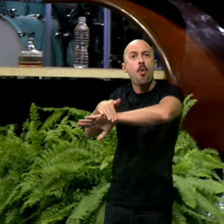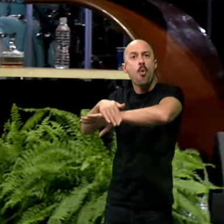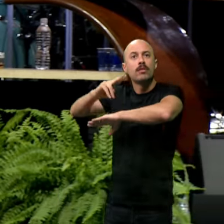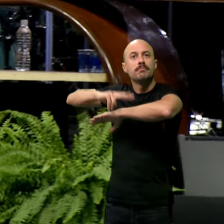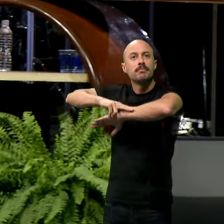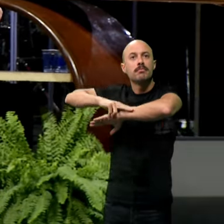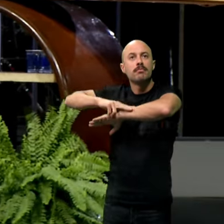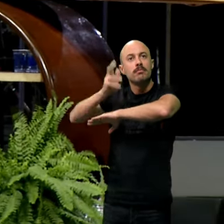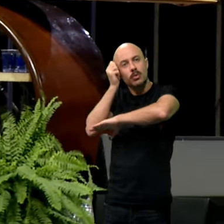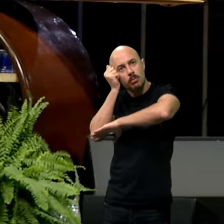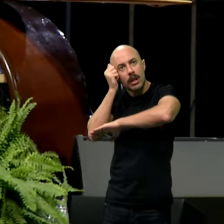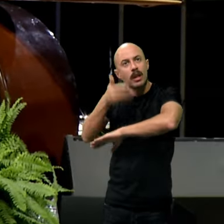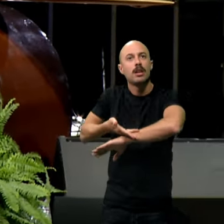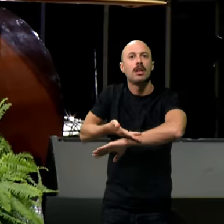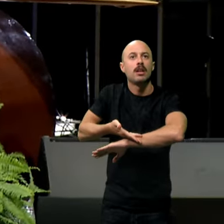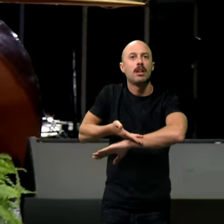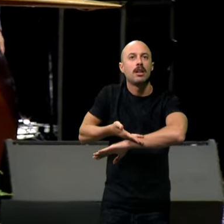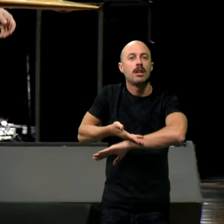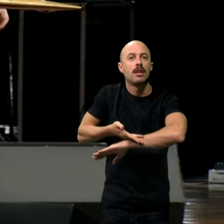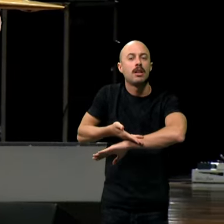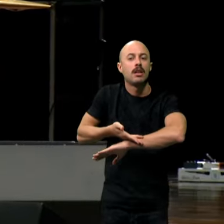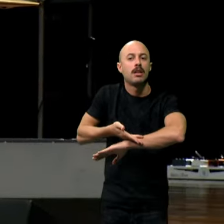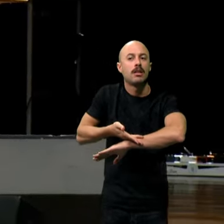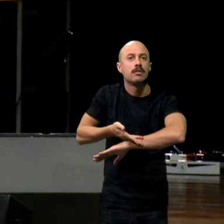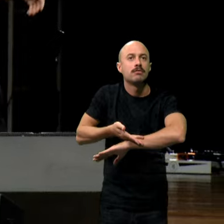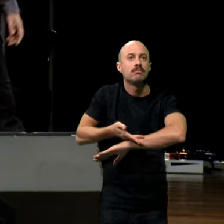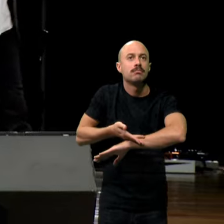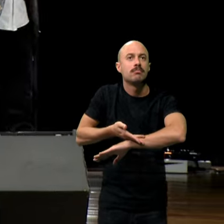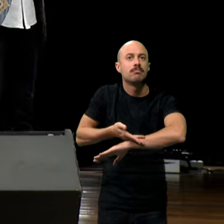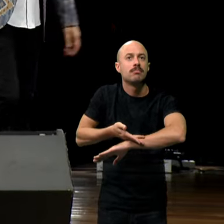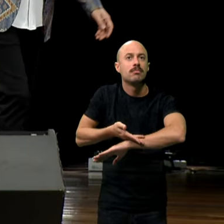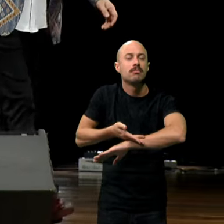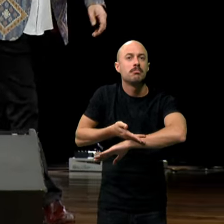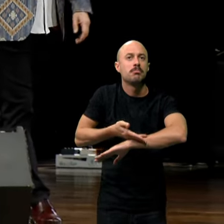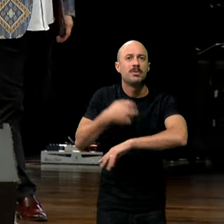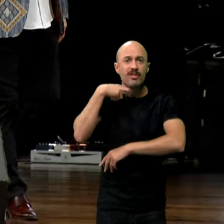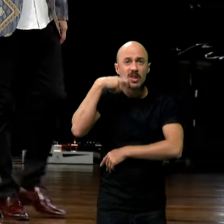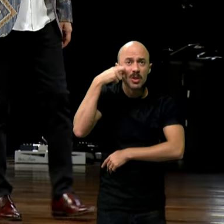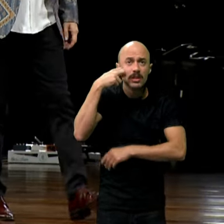rua, não por sinvergonha, senão porque não tínhamos o que comer.